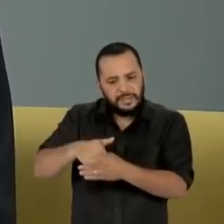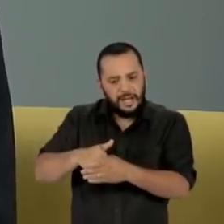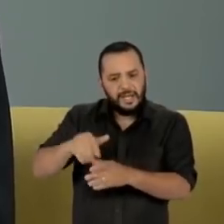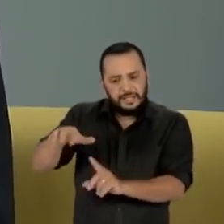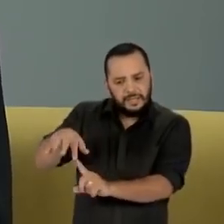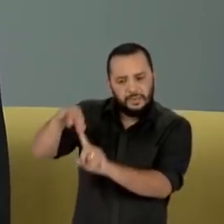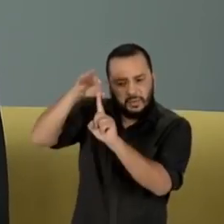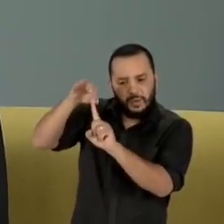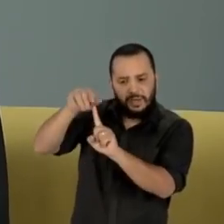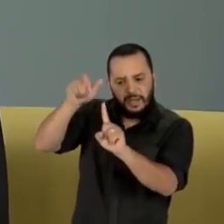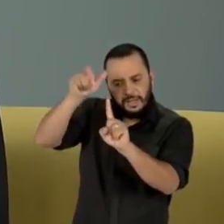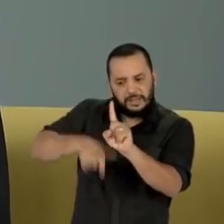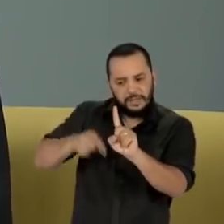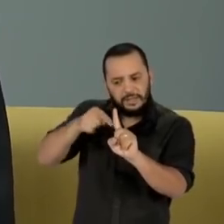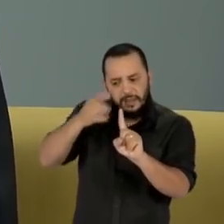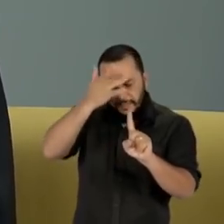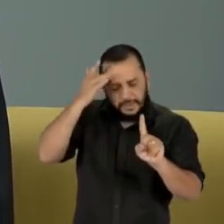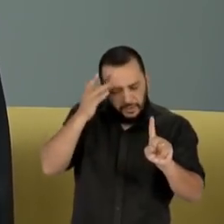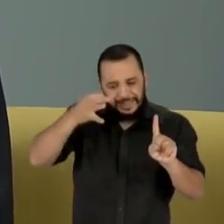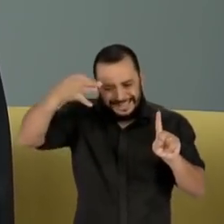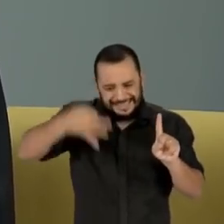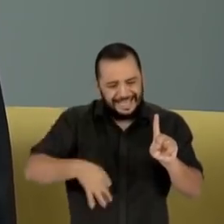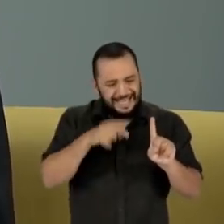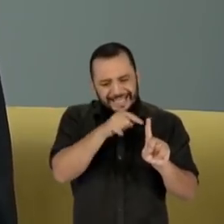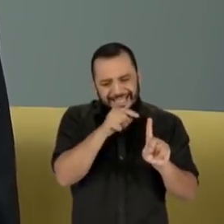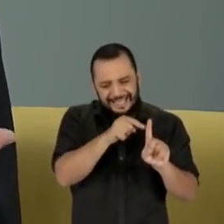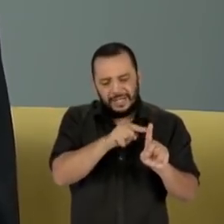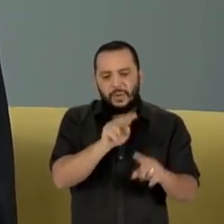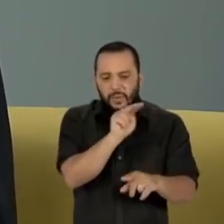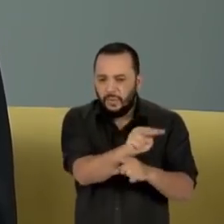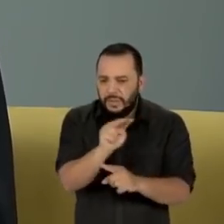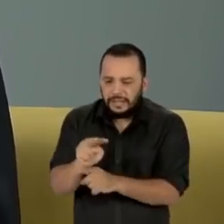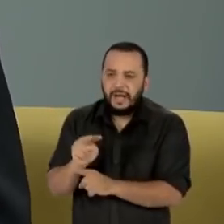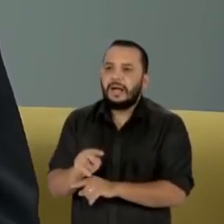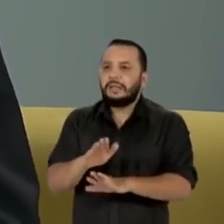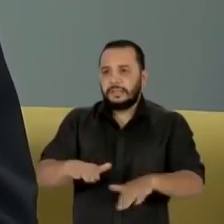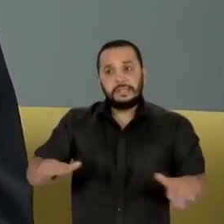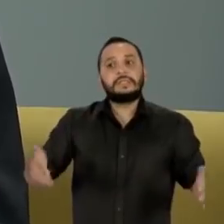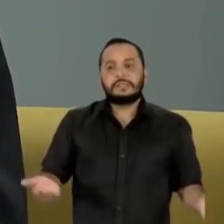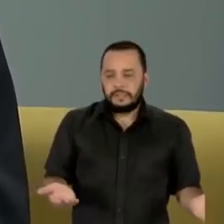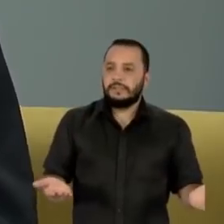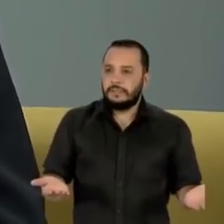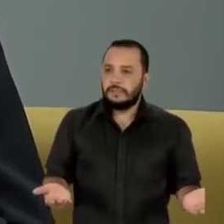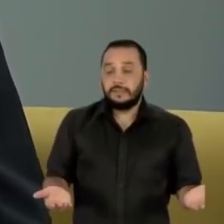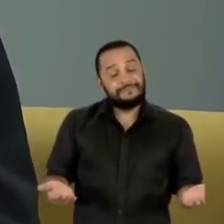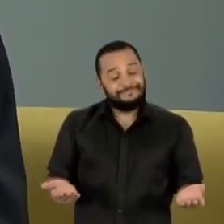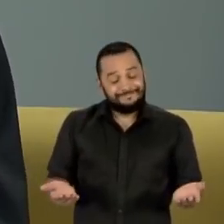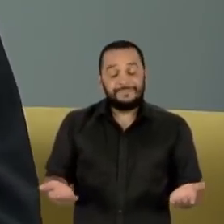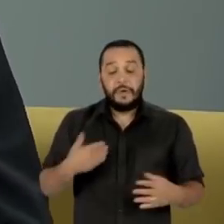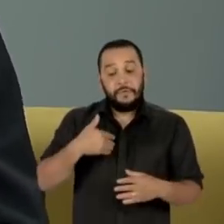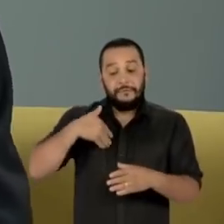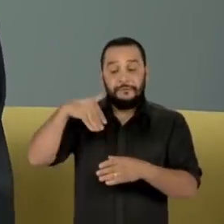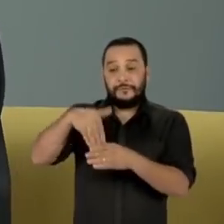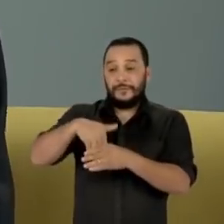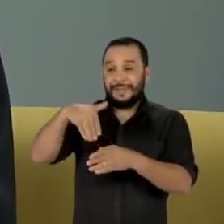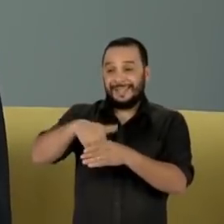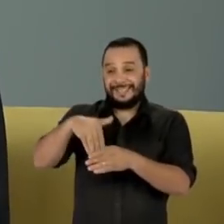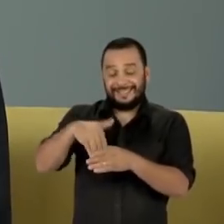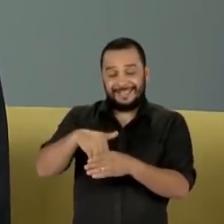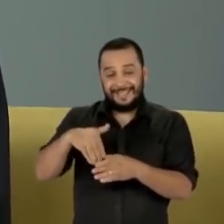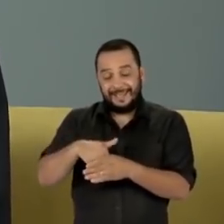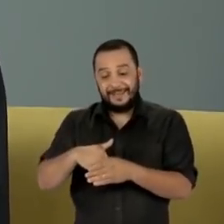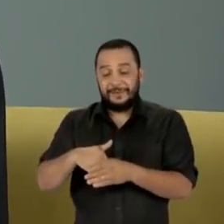e com o trabalho do conselho tutelar é ainda é um pouco distante a história da eleição do conselho tutelar ainda quem tá começando